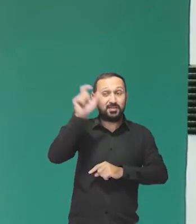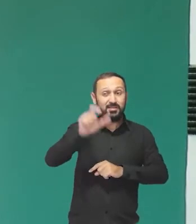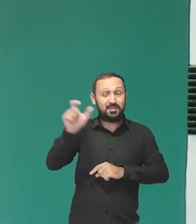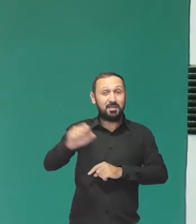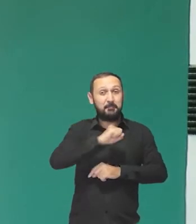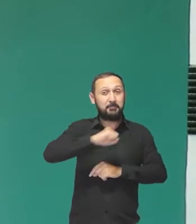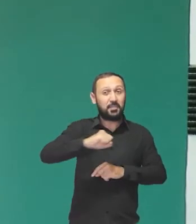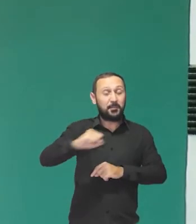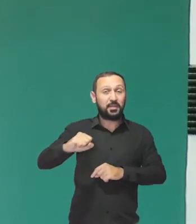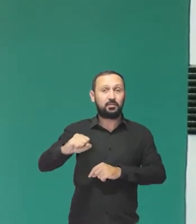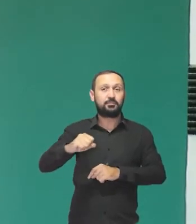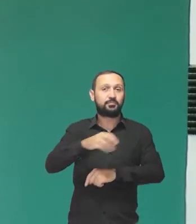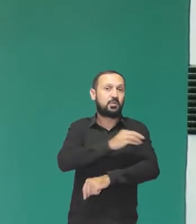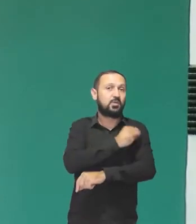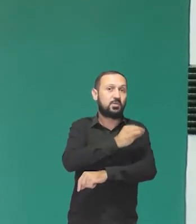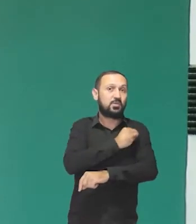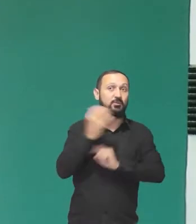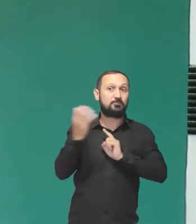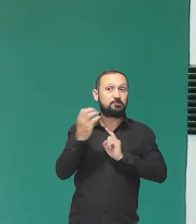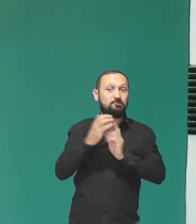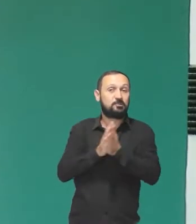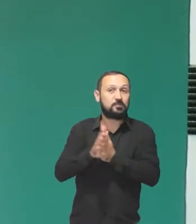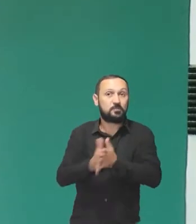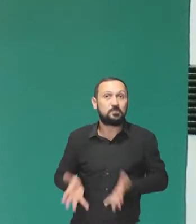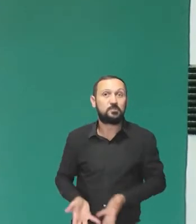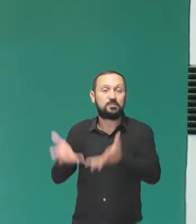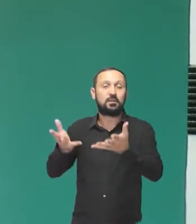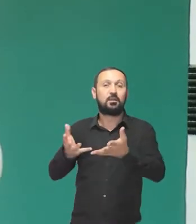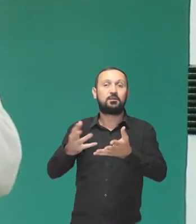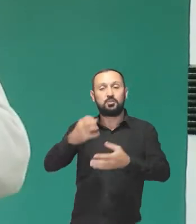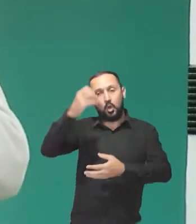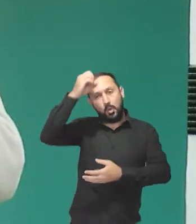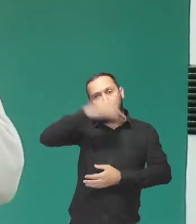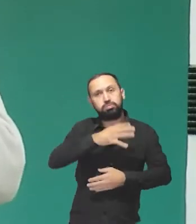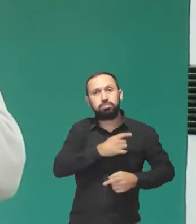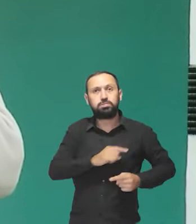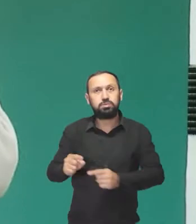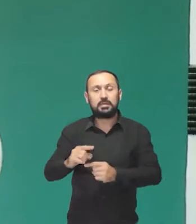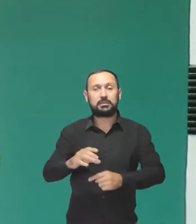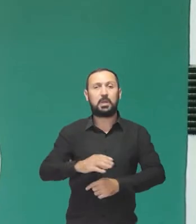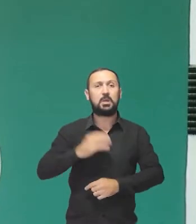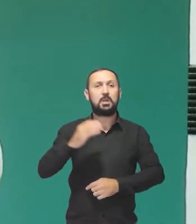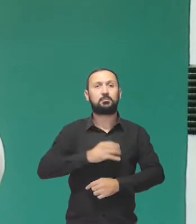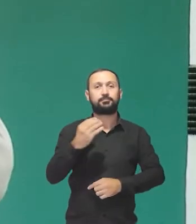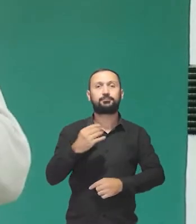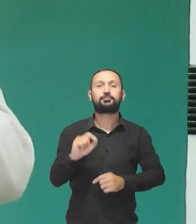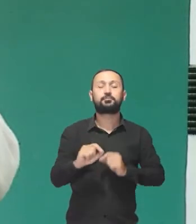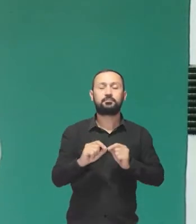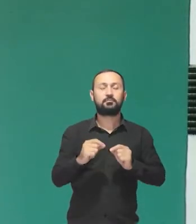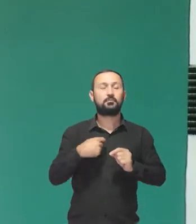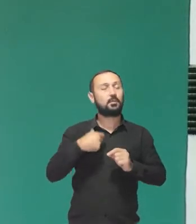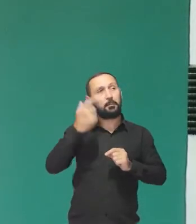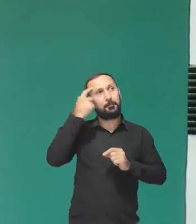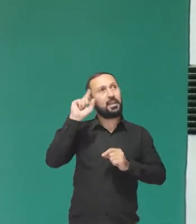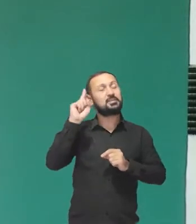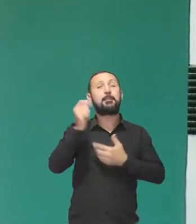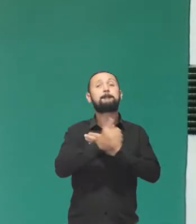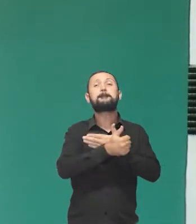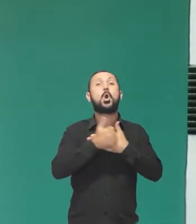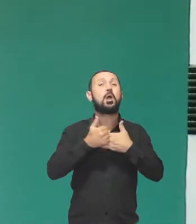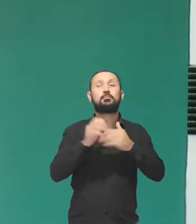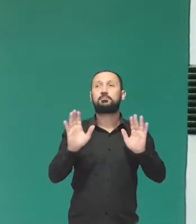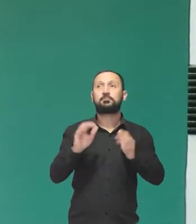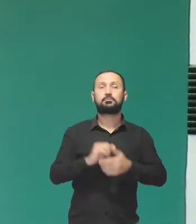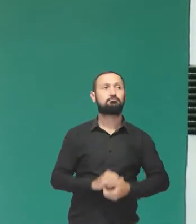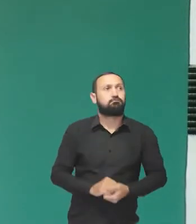e, felizmente, o álcool potencializa esse grau de agressividade, essa coragem, ele perde o seu sentido moral, vai